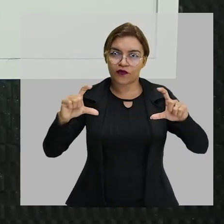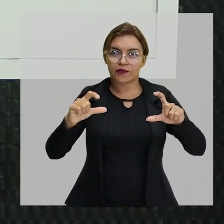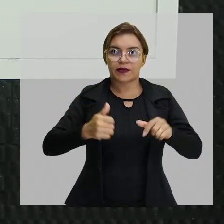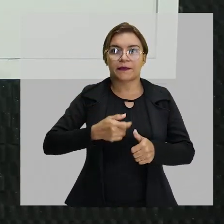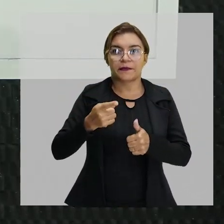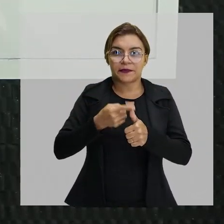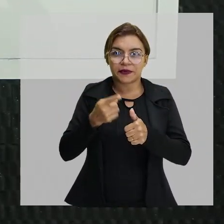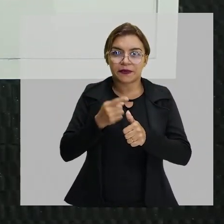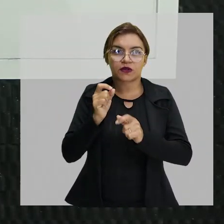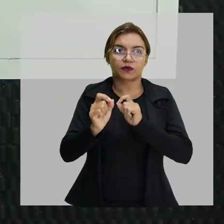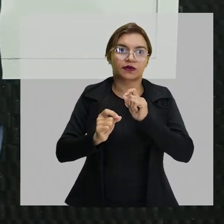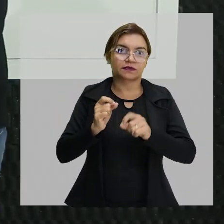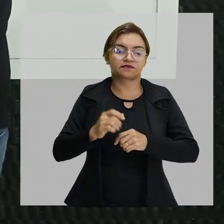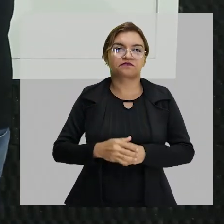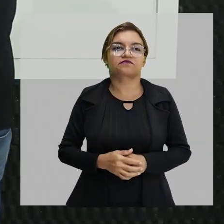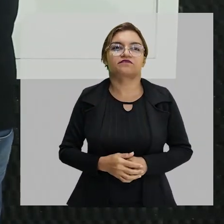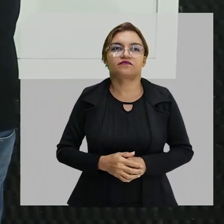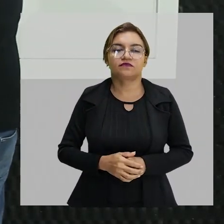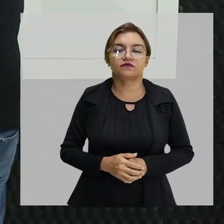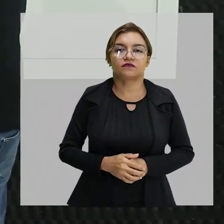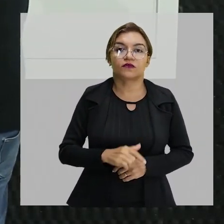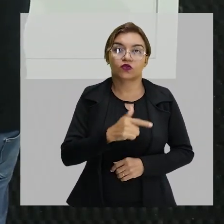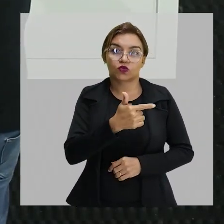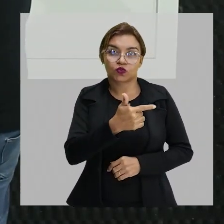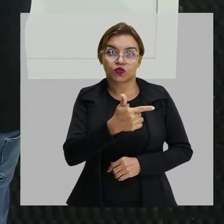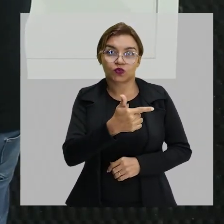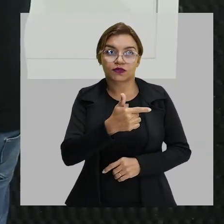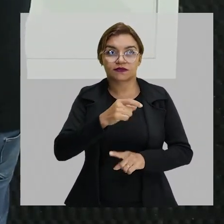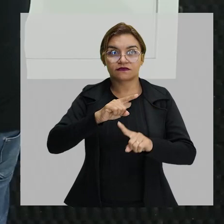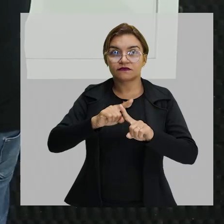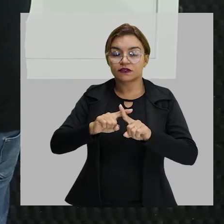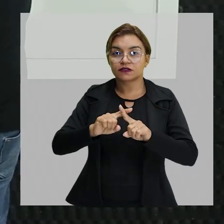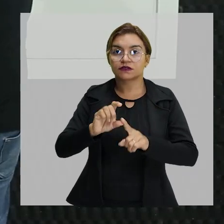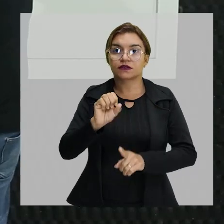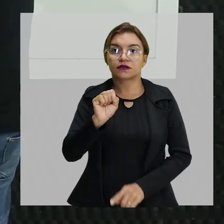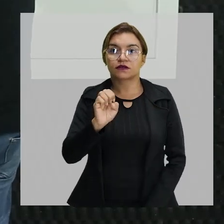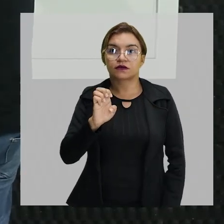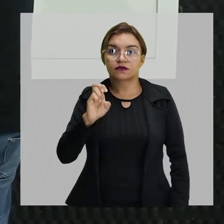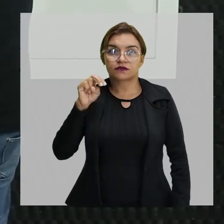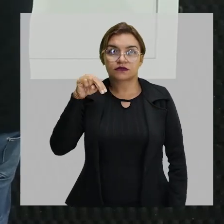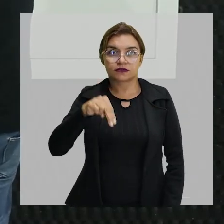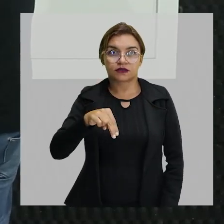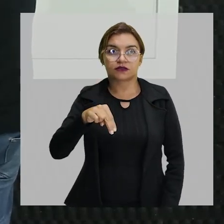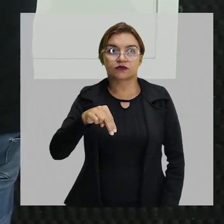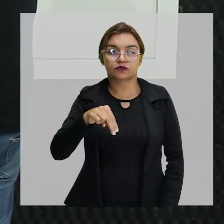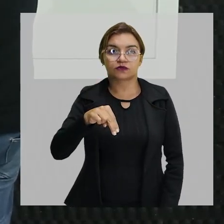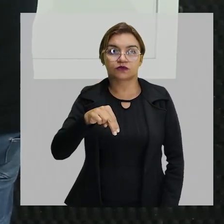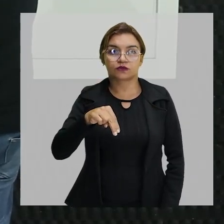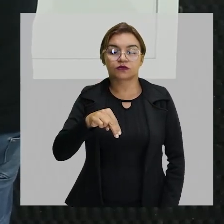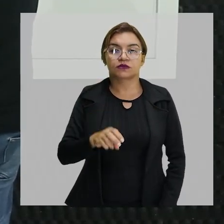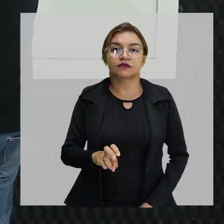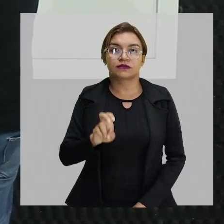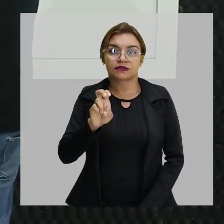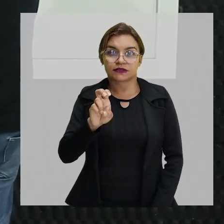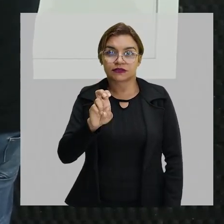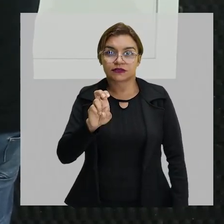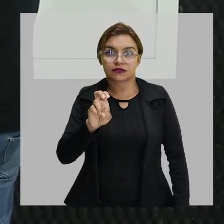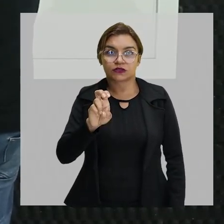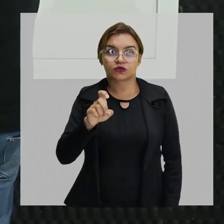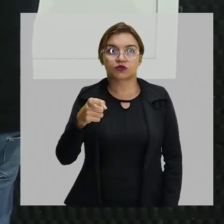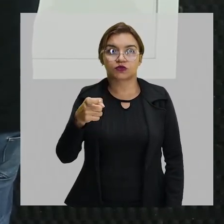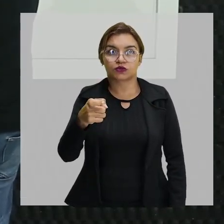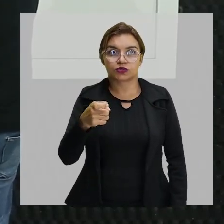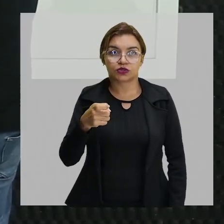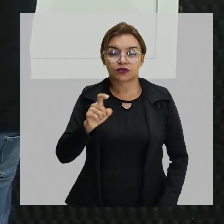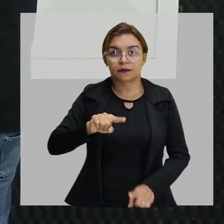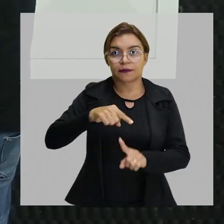aqui, né? Então você vai ter 2 vezes o seno de 5x